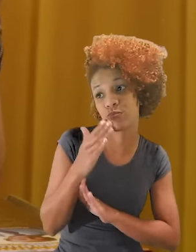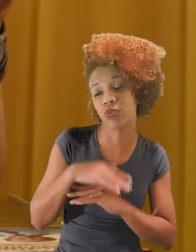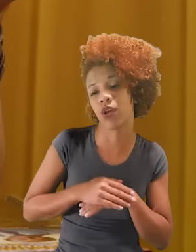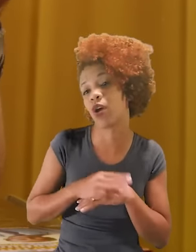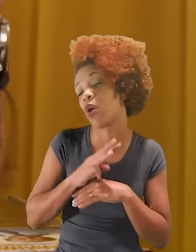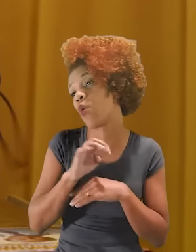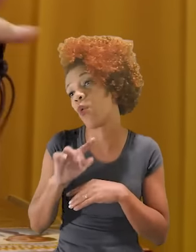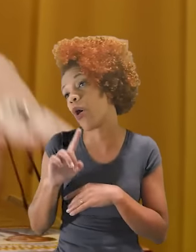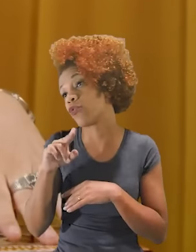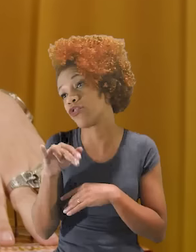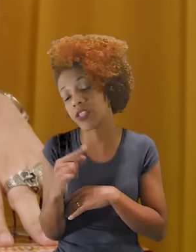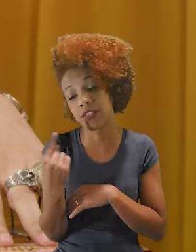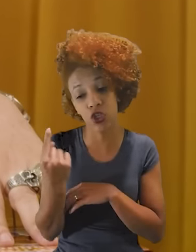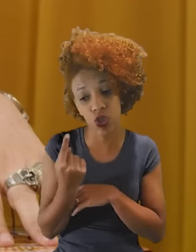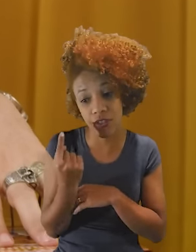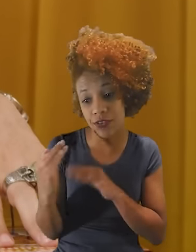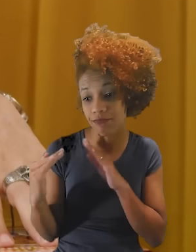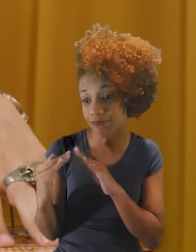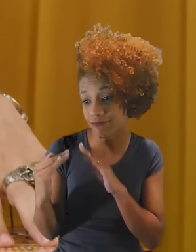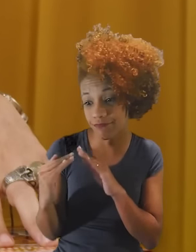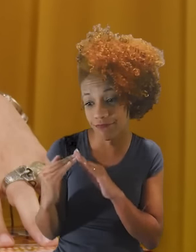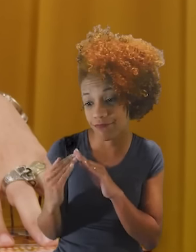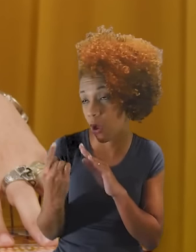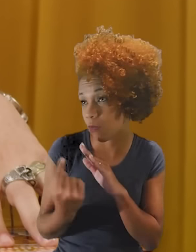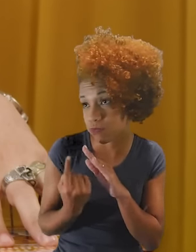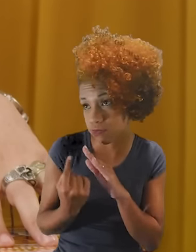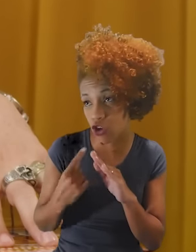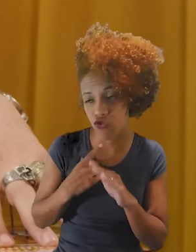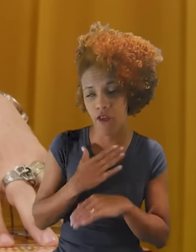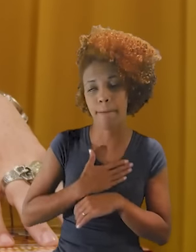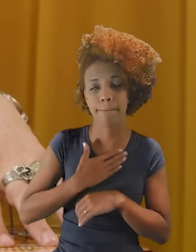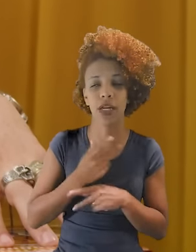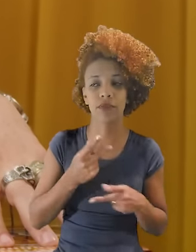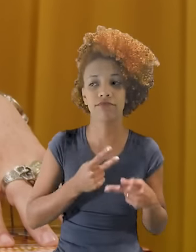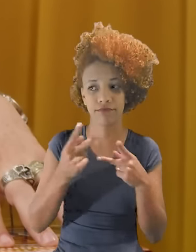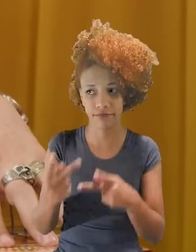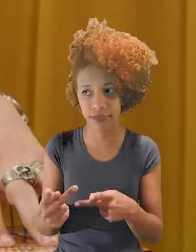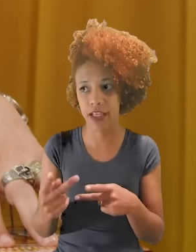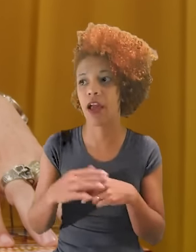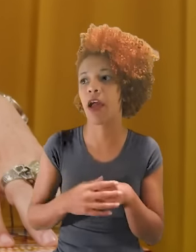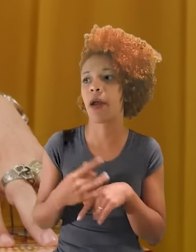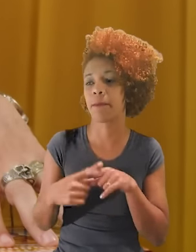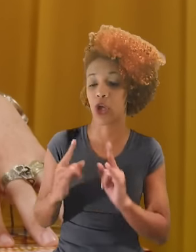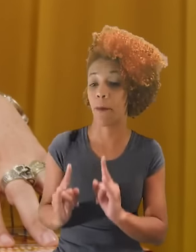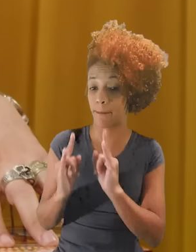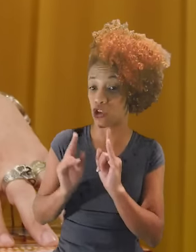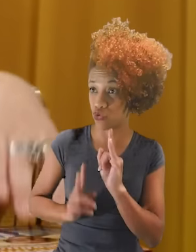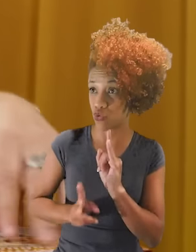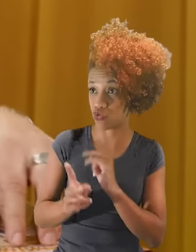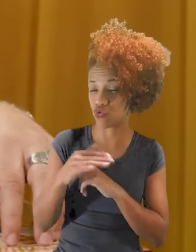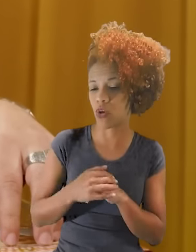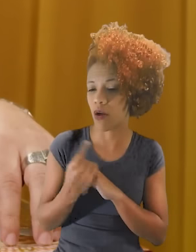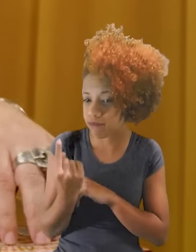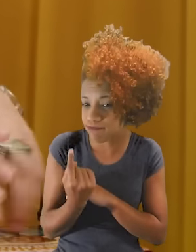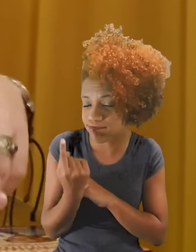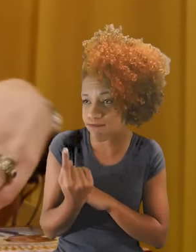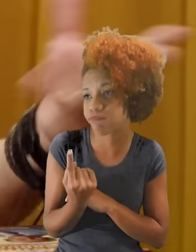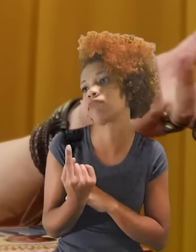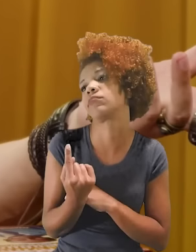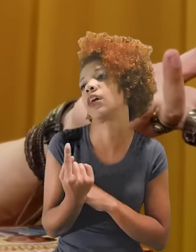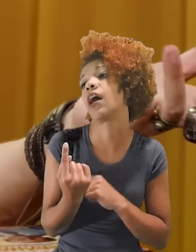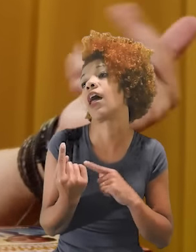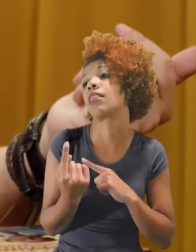E o Walt Disney ficou sozinho, morando dentro desse escritório. Eu tive o prazer de conhecer. Eu fui pra Kansas e vi, porque o prédio tem até hoje. Ele ficou morando lá. E